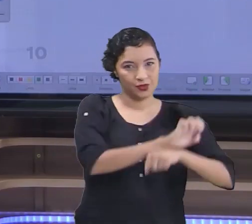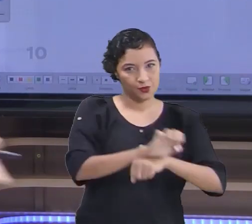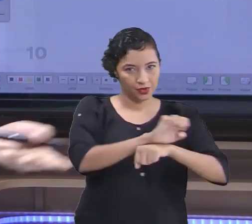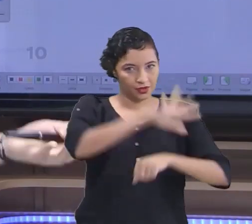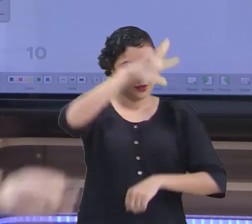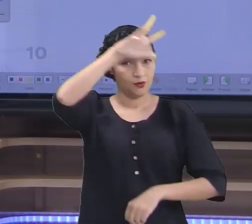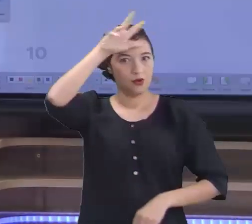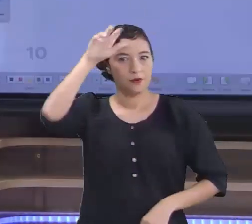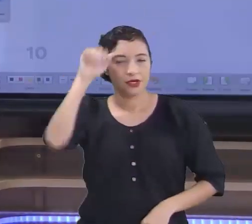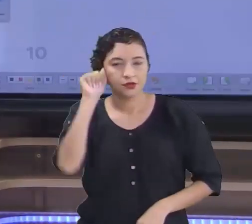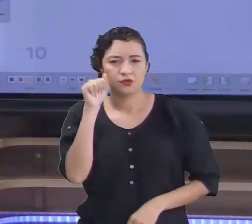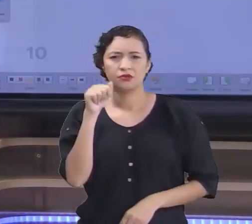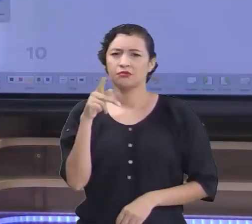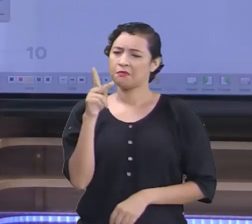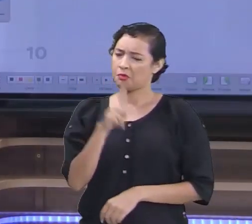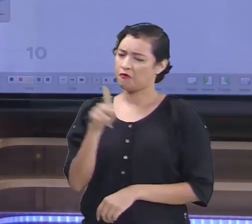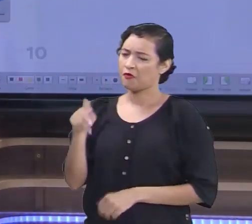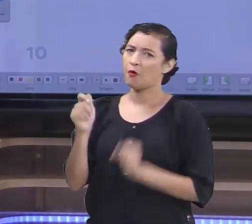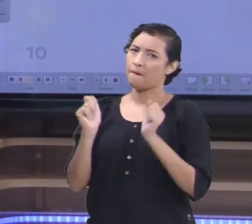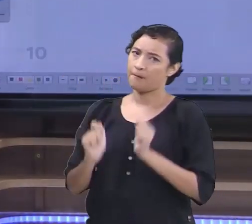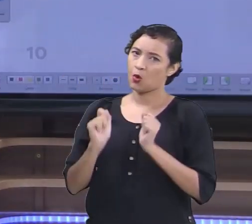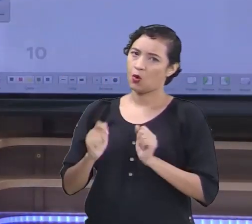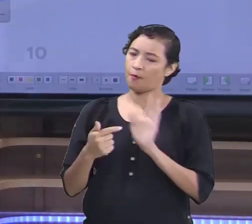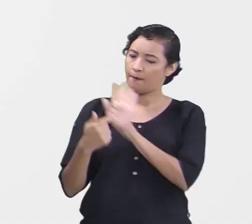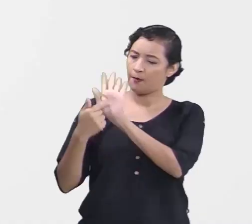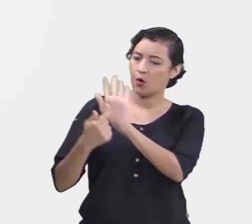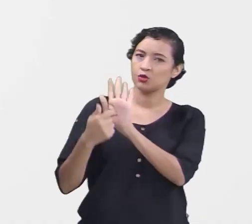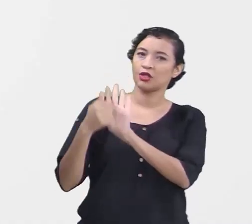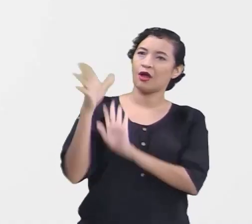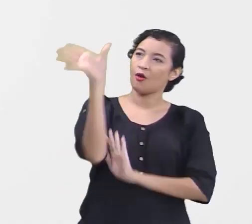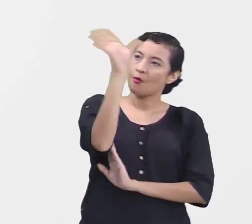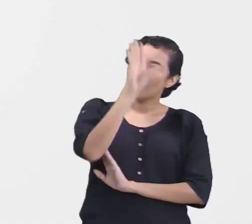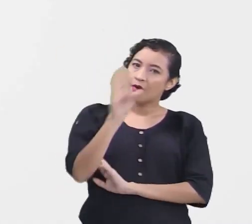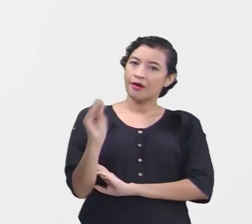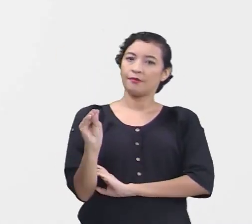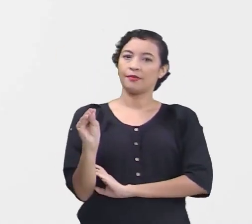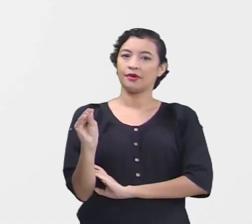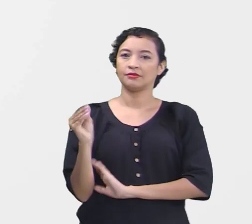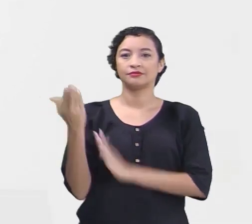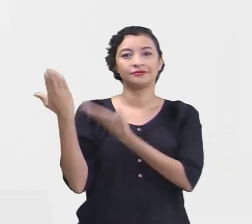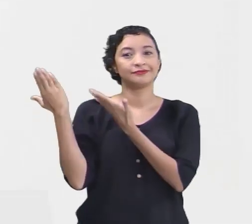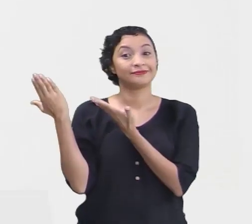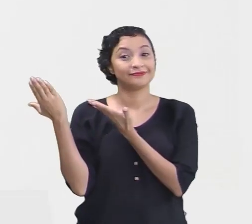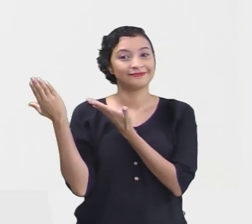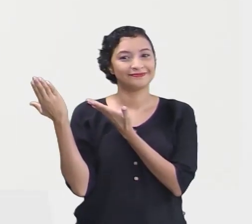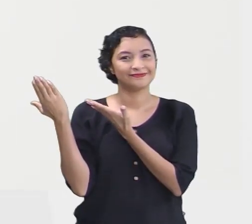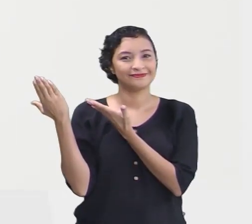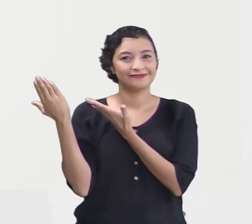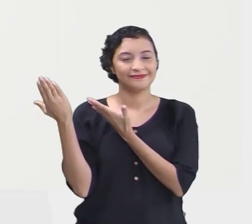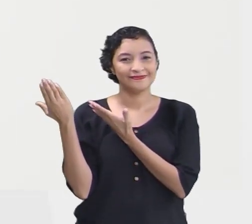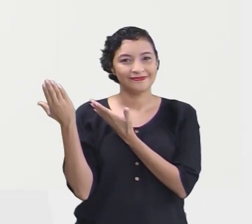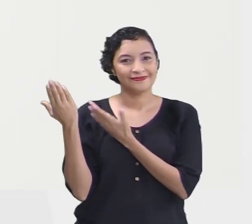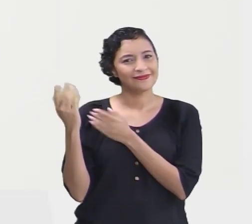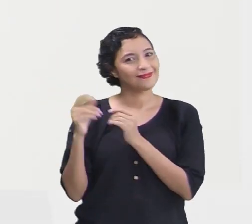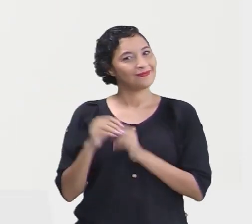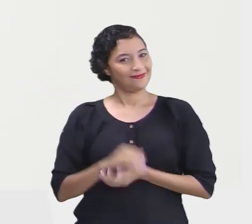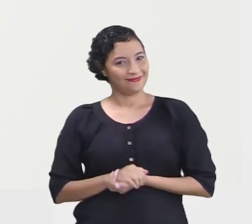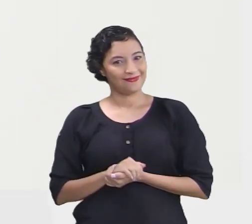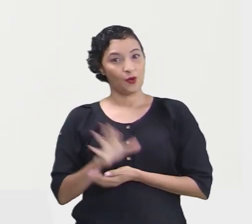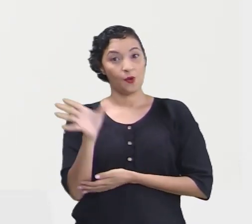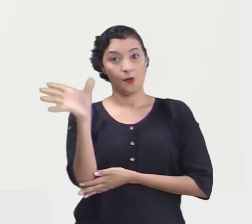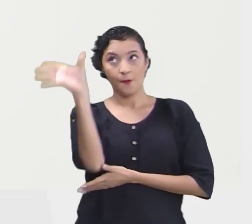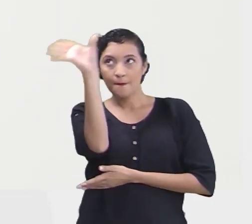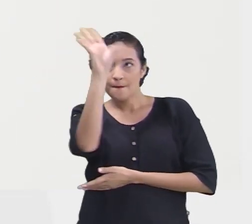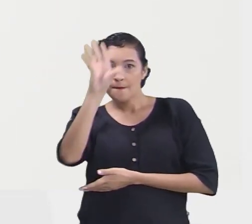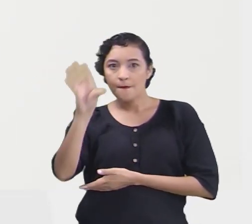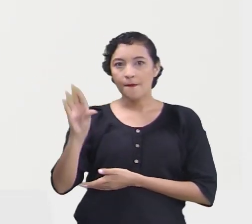mapa? É claro que eu posso. Minha produção, coloca o mapa aí para a gente dar uma olhada. Olha aí, o mapa do Amazonas.